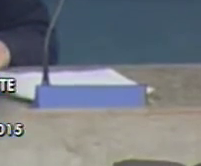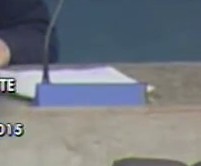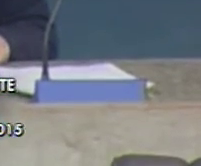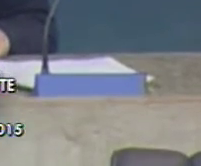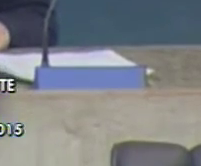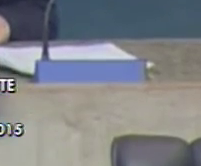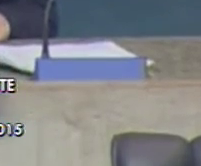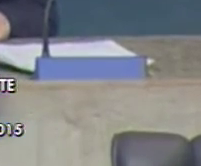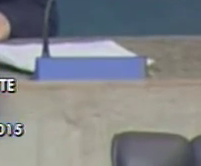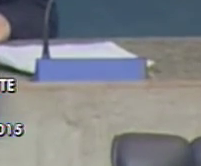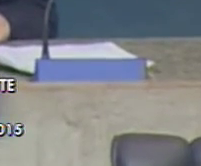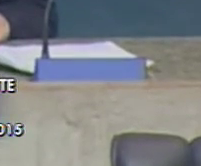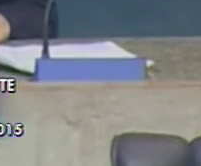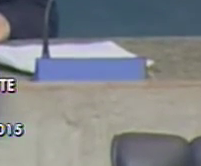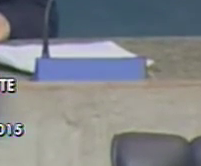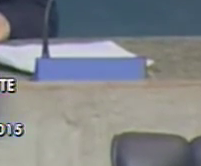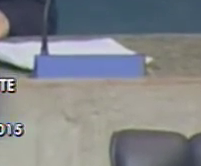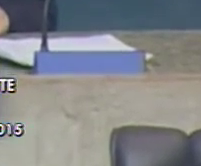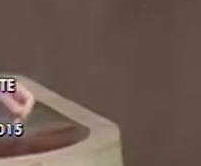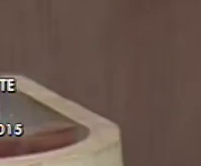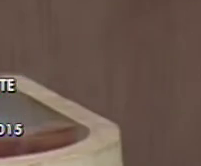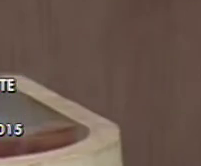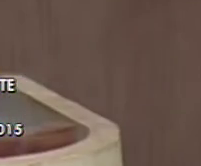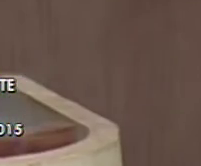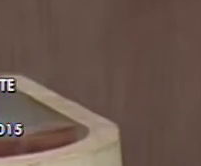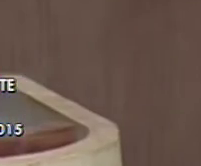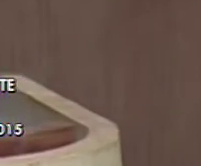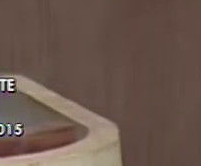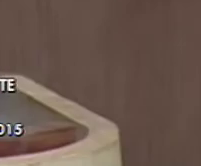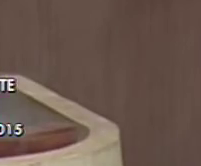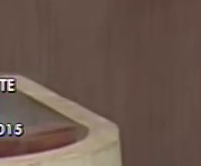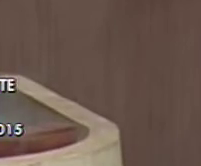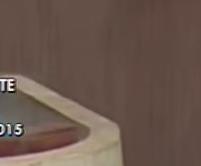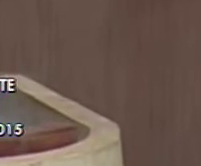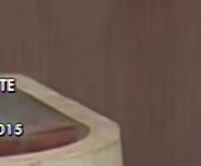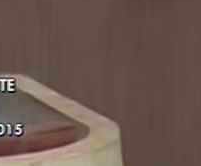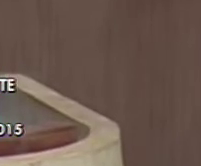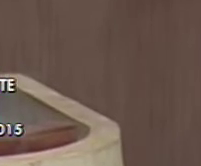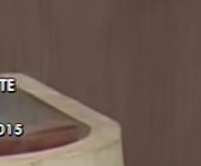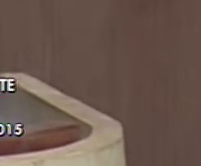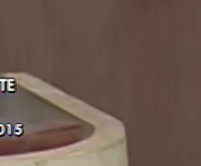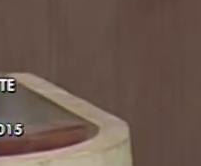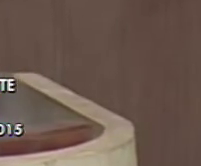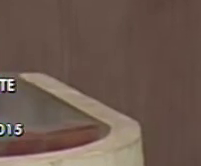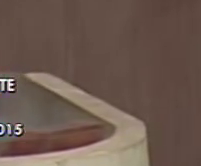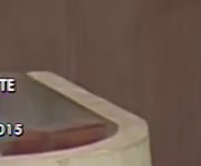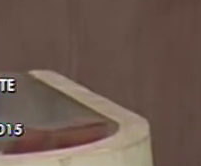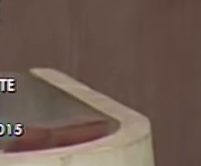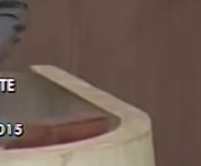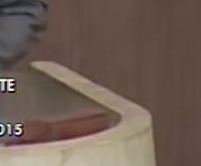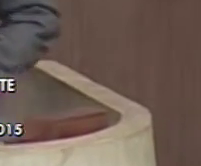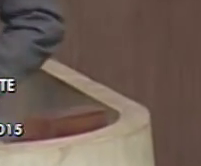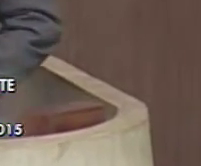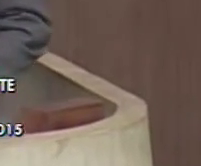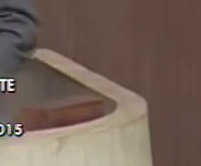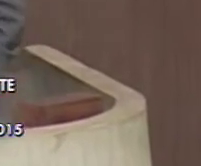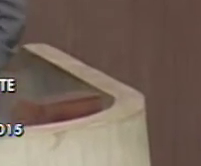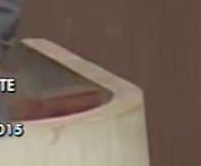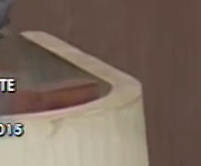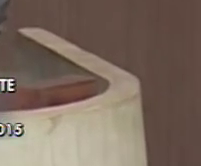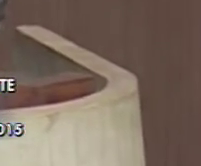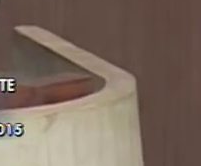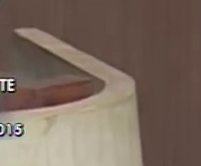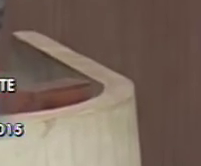senhoras deputadas, senhores deputados, aos trabalhadores aqui da casa que nos veem e ouvem. Primeiro, eu queria